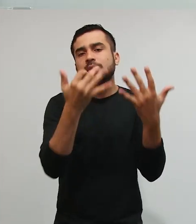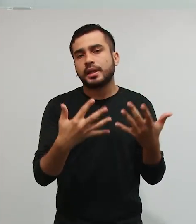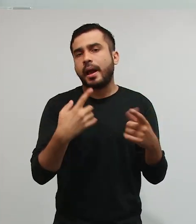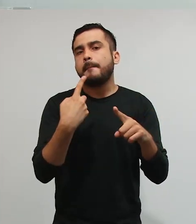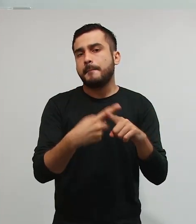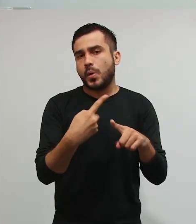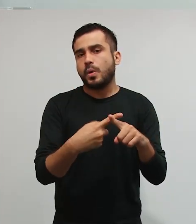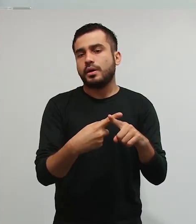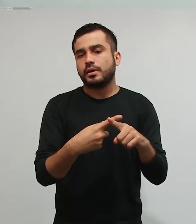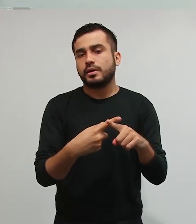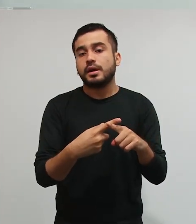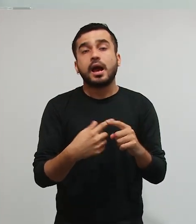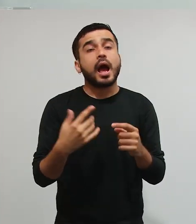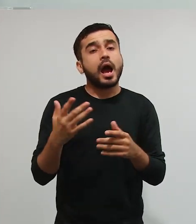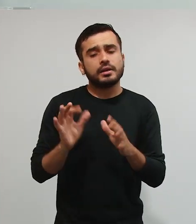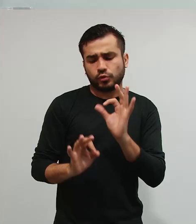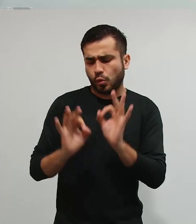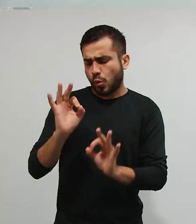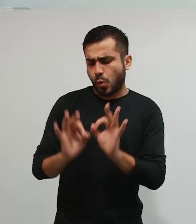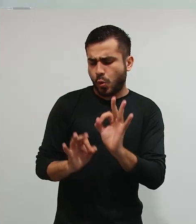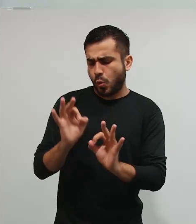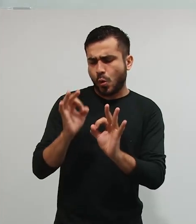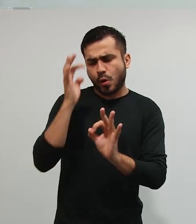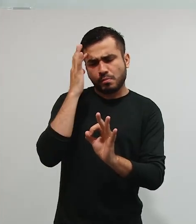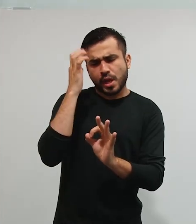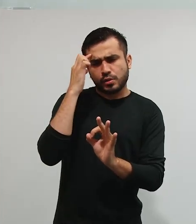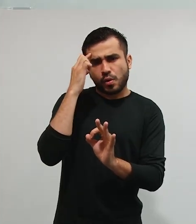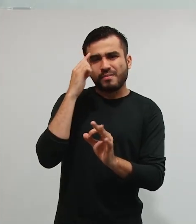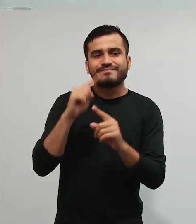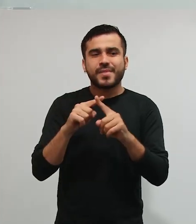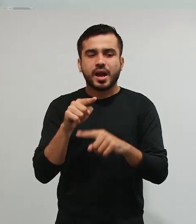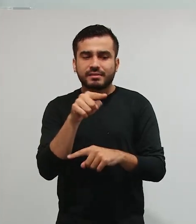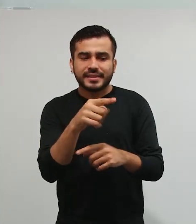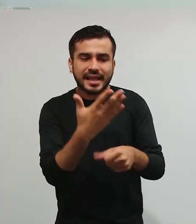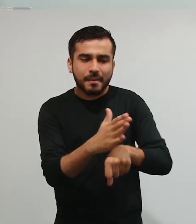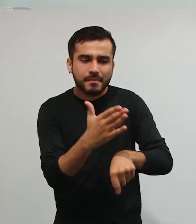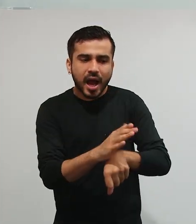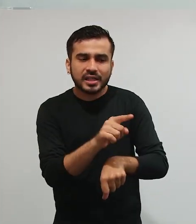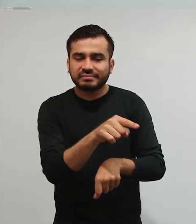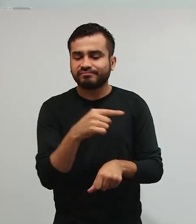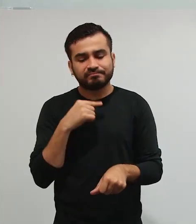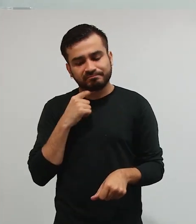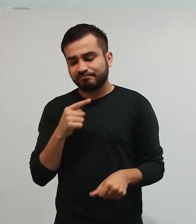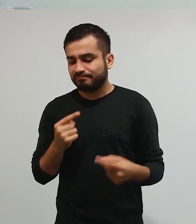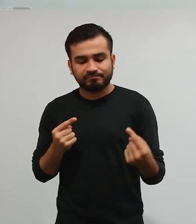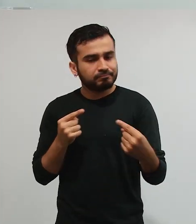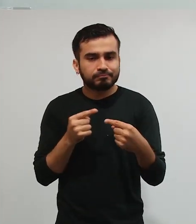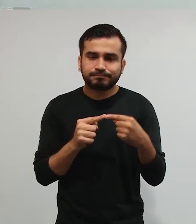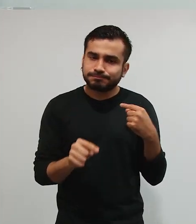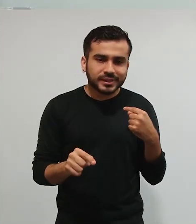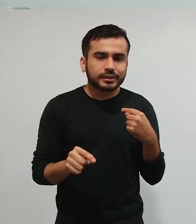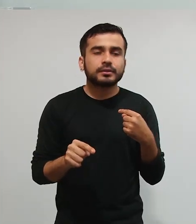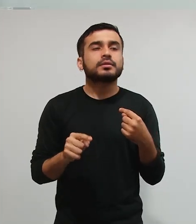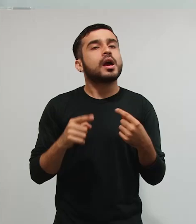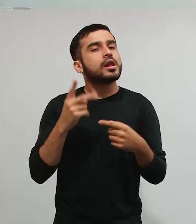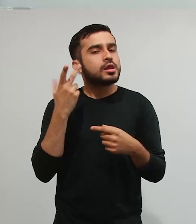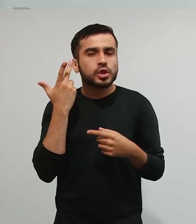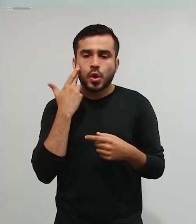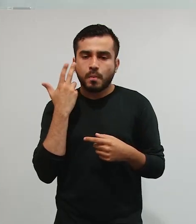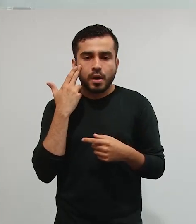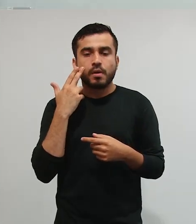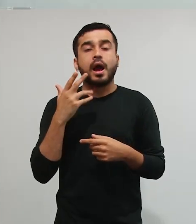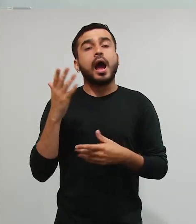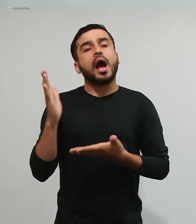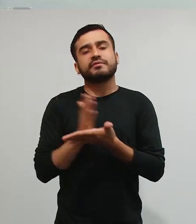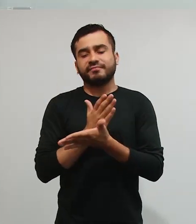se planeja se concretiza. Então, isso também é um processo da pesquisa, é um processo da formação. Às vezes